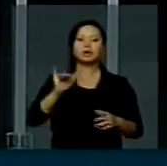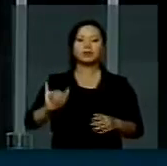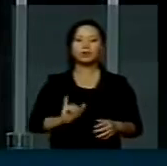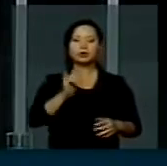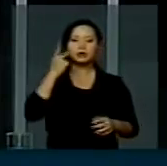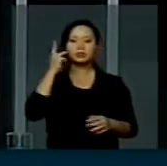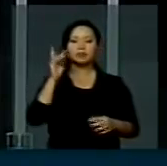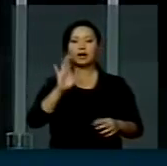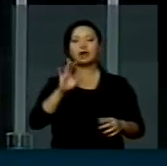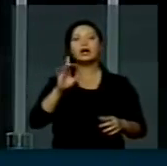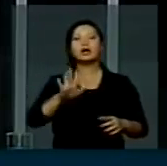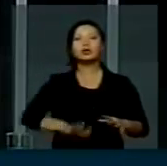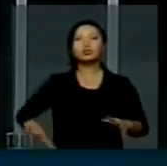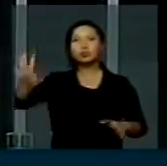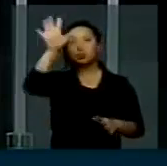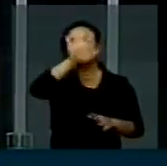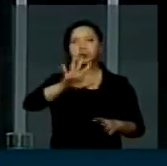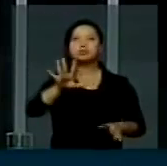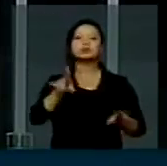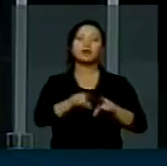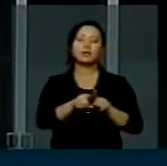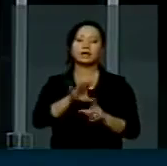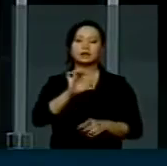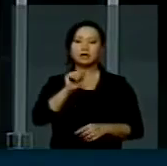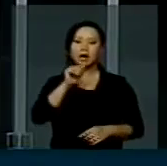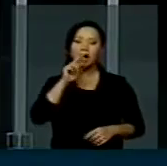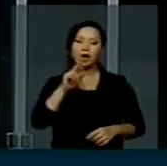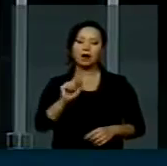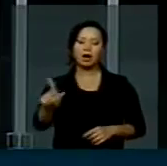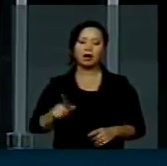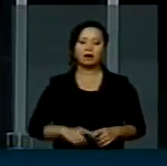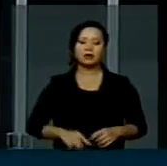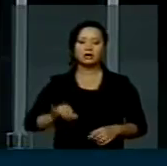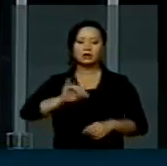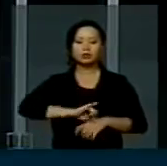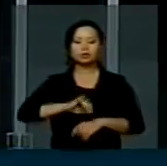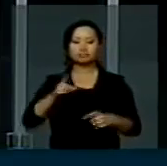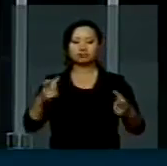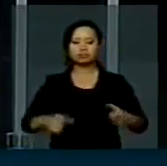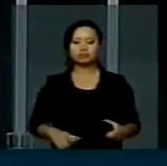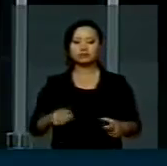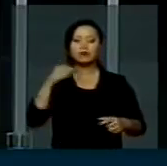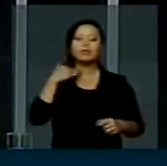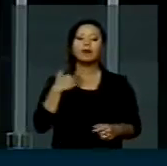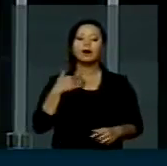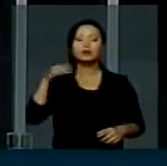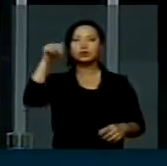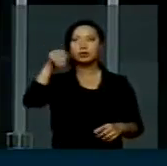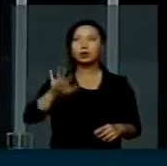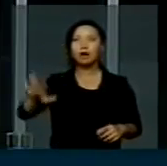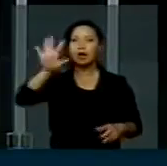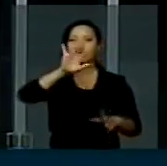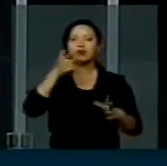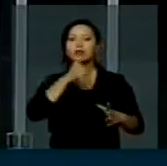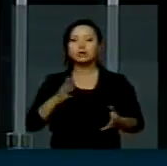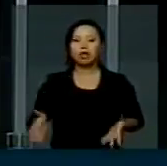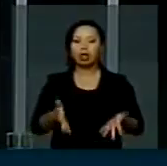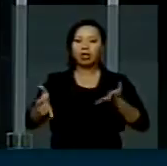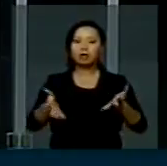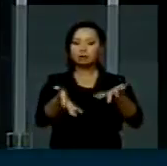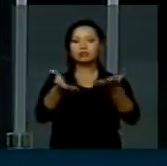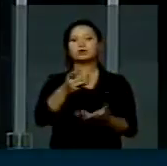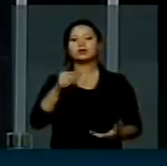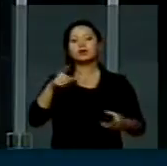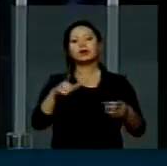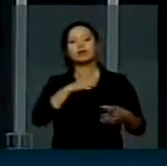especialmente para o Ceará, onde fica a sua sede. É o Banco do Nordeste o alavancador, principalmente dos grandes e dos pequenos